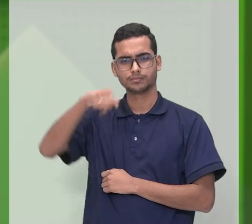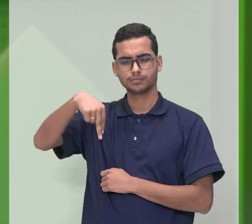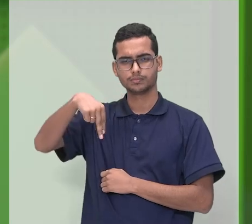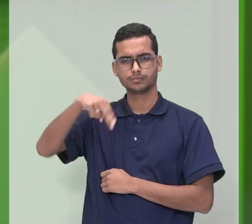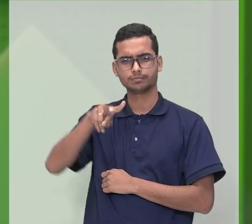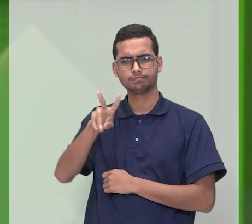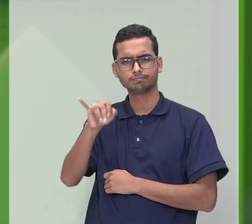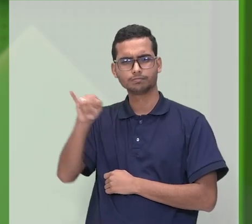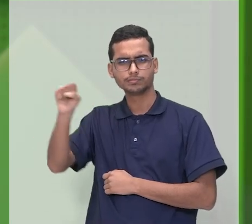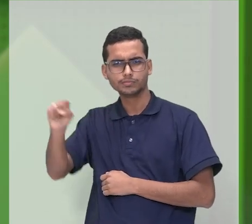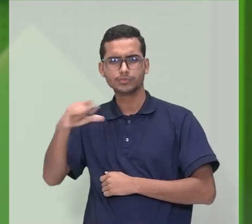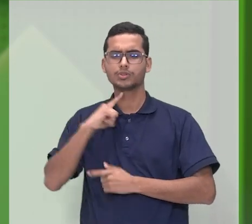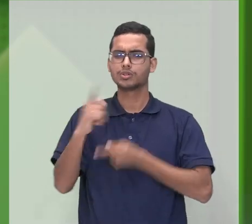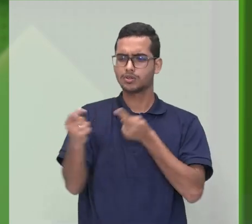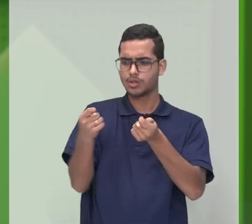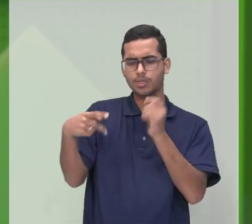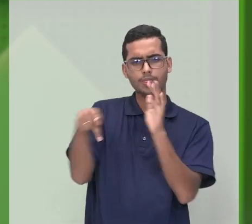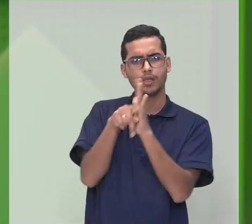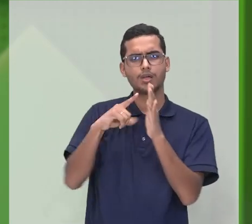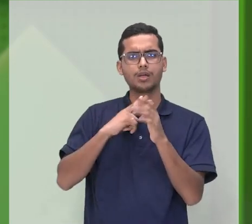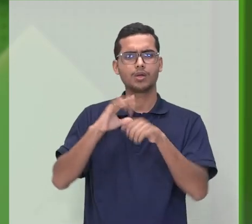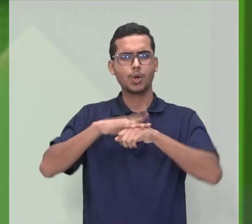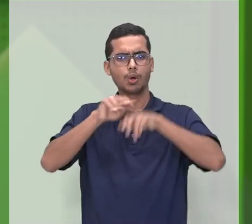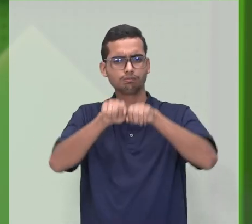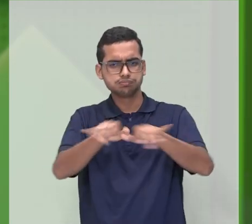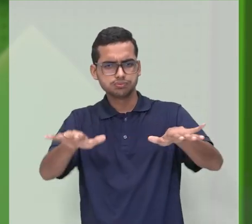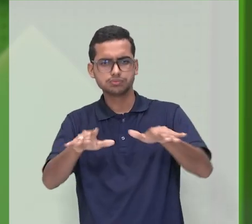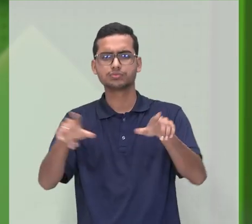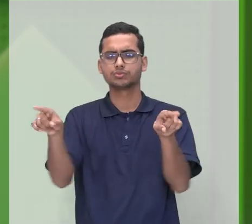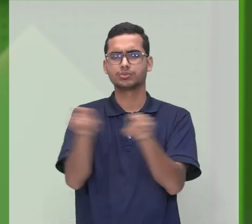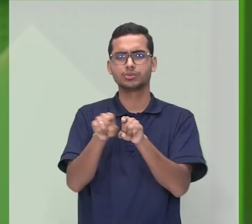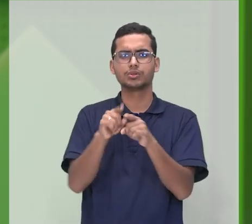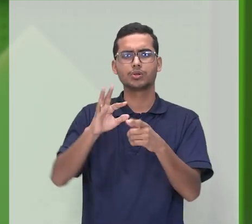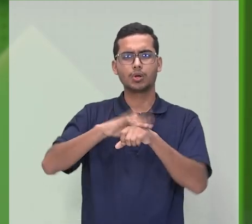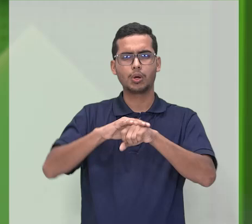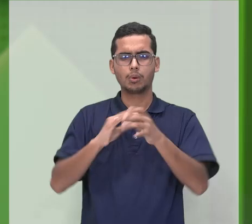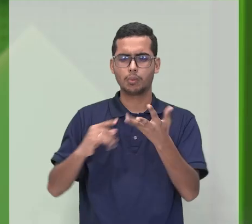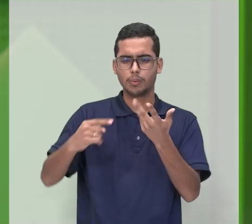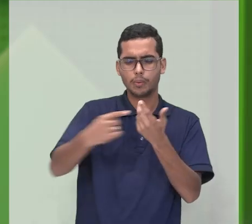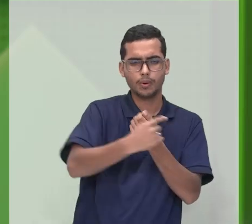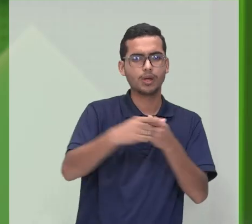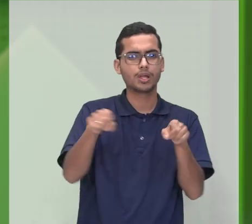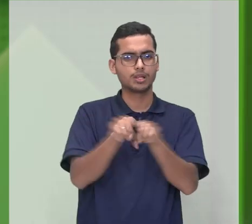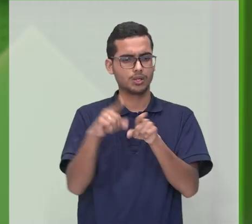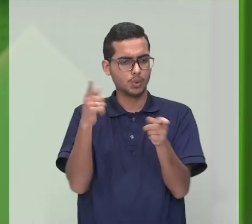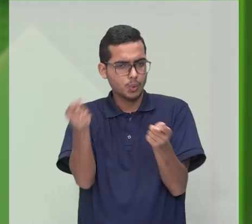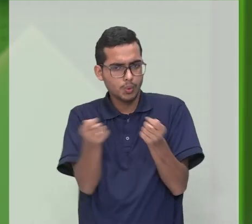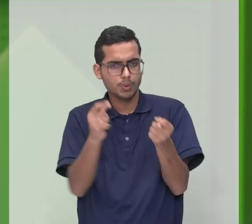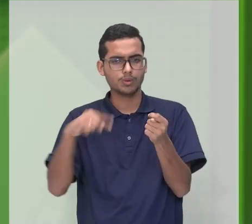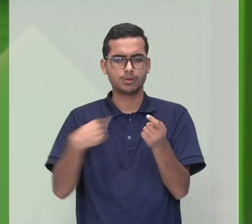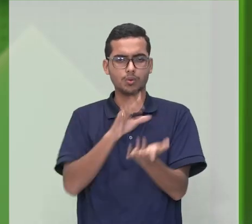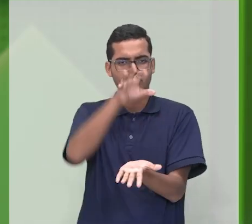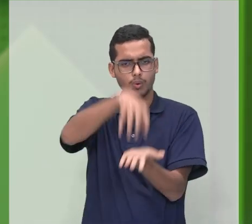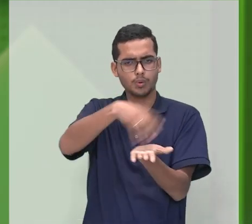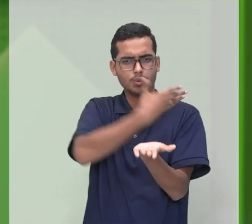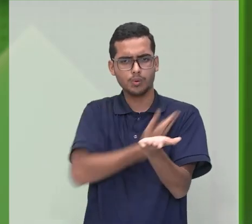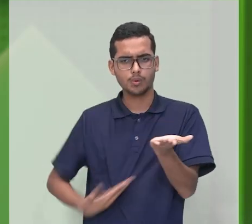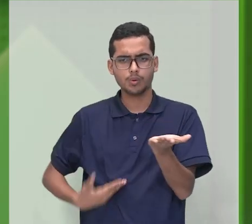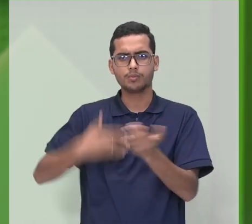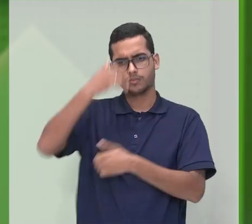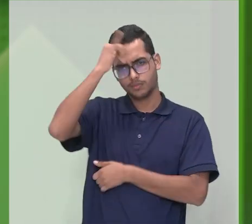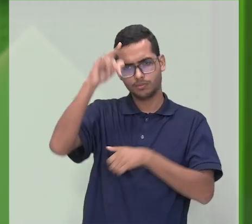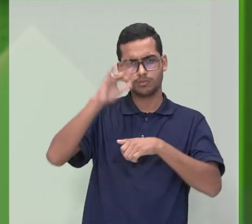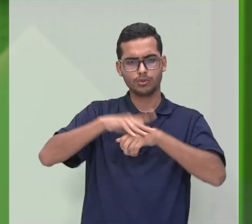dos surtos, das epidemias, das nossas endemias, e para quando também houver as